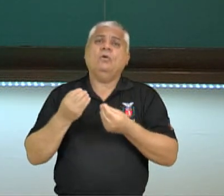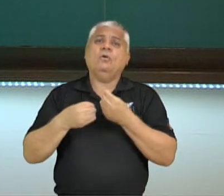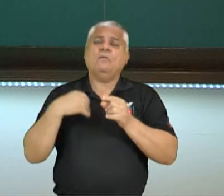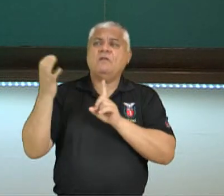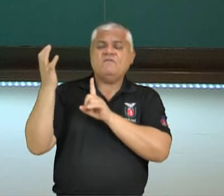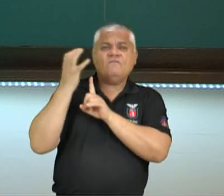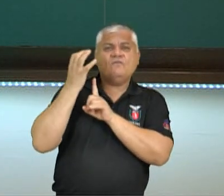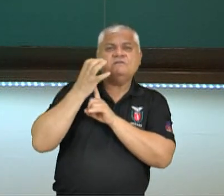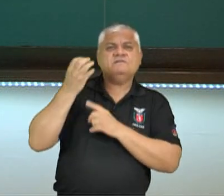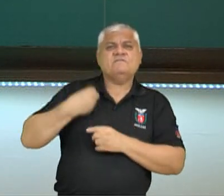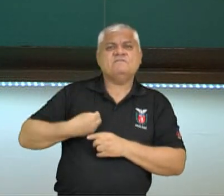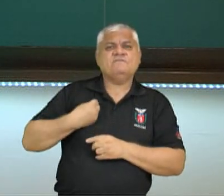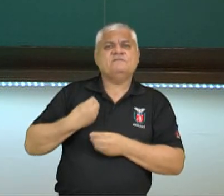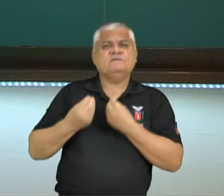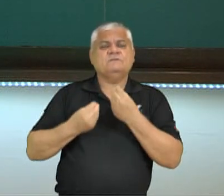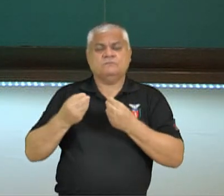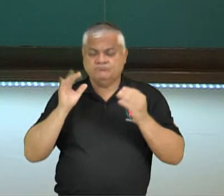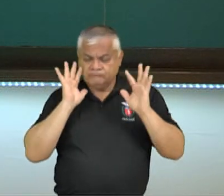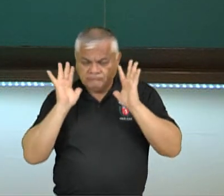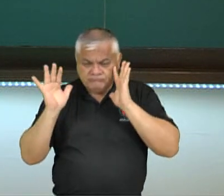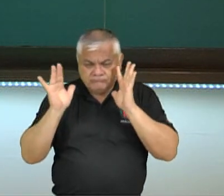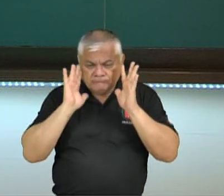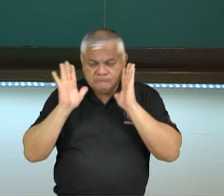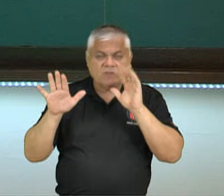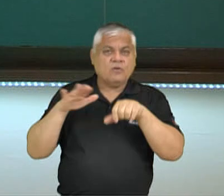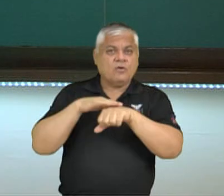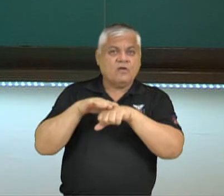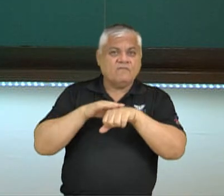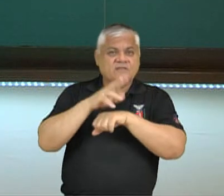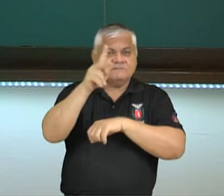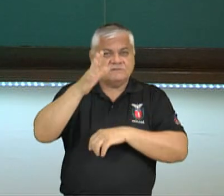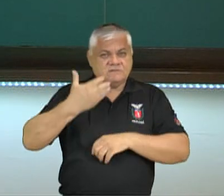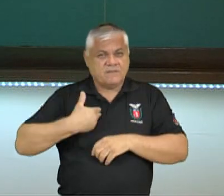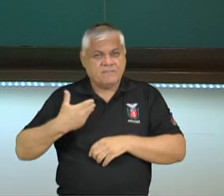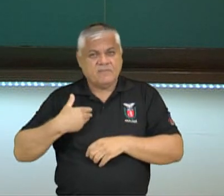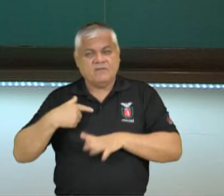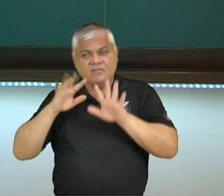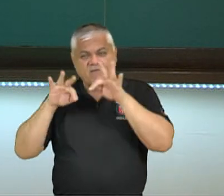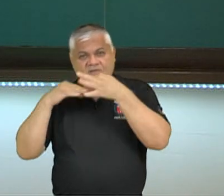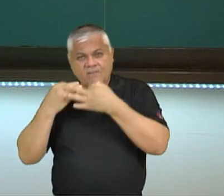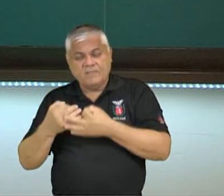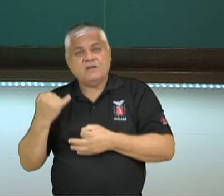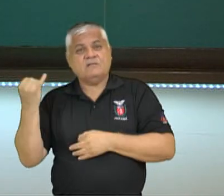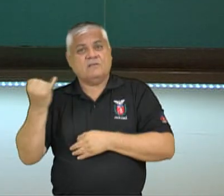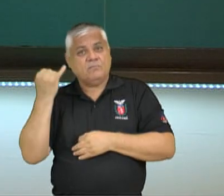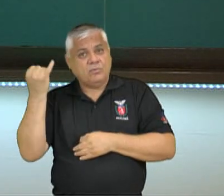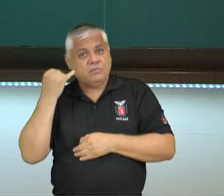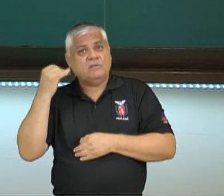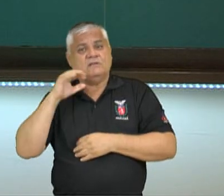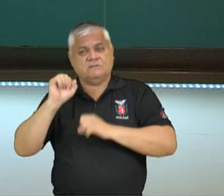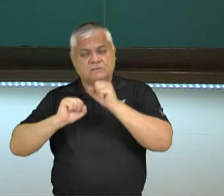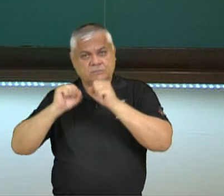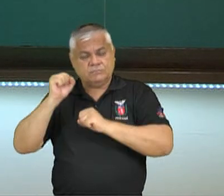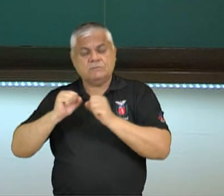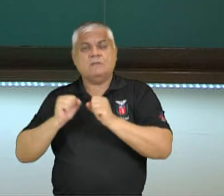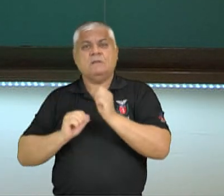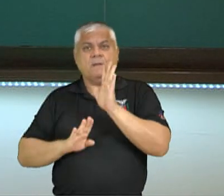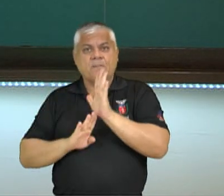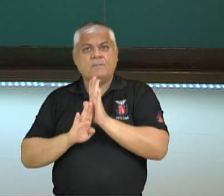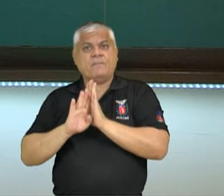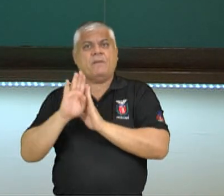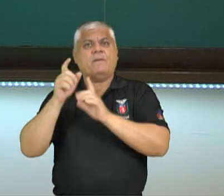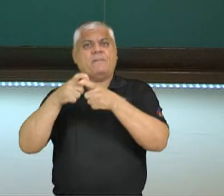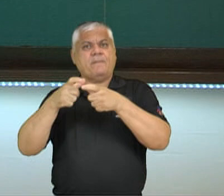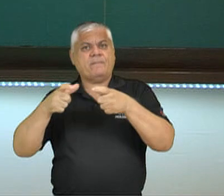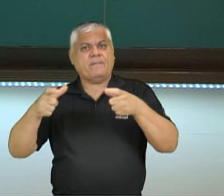vida, Faça essa reflexão, converse aí com os teus colegas, com a tua família, da importância, do crescimento da indústria